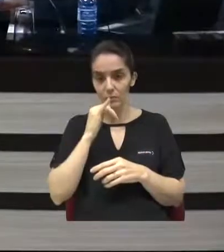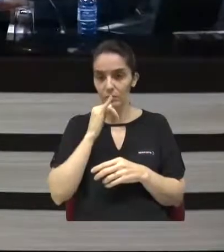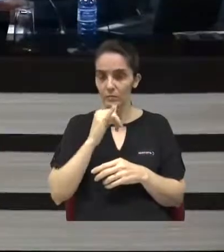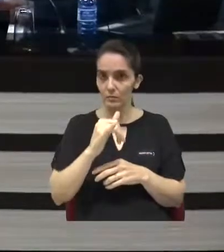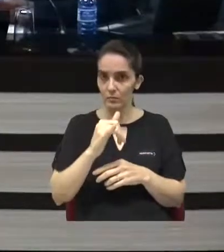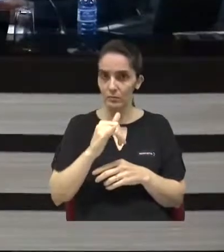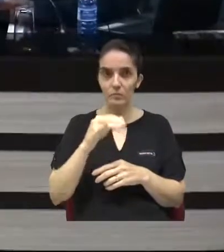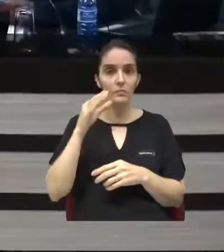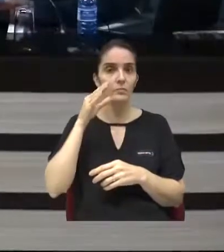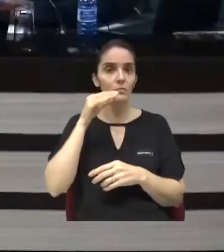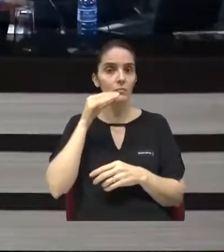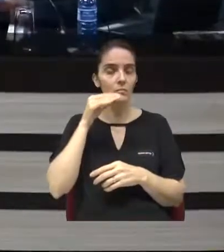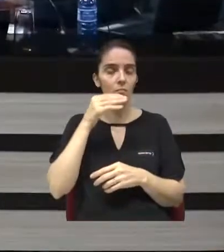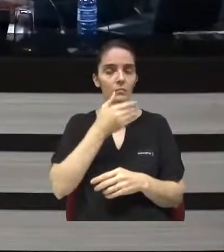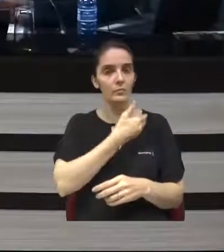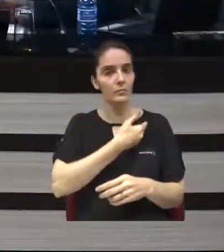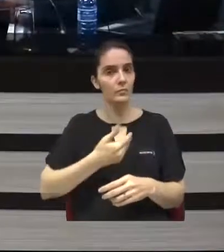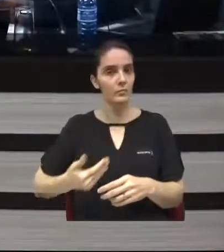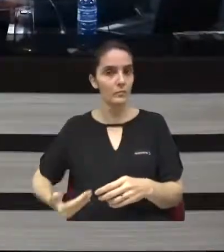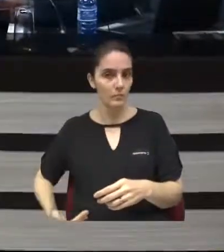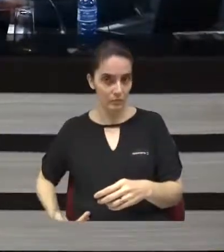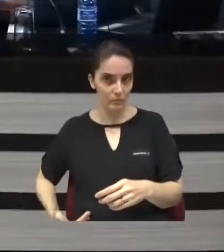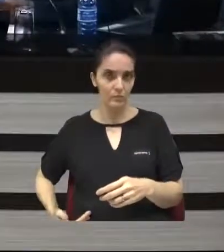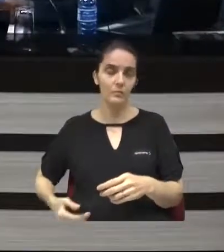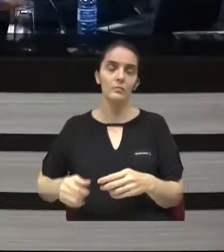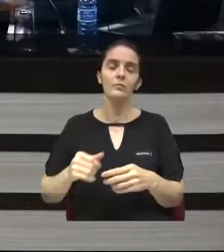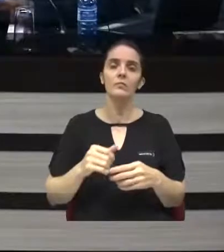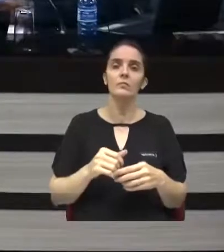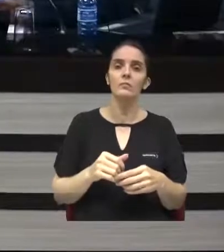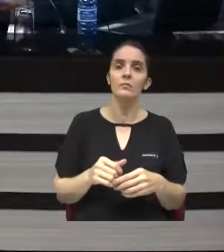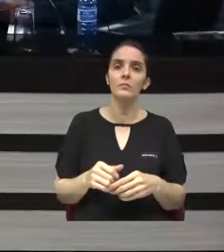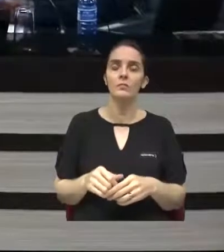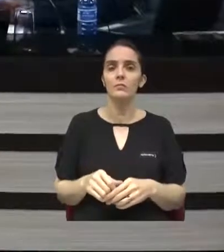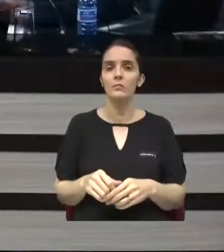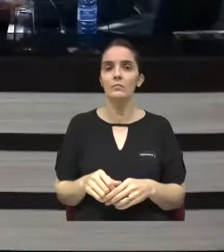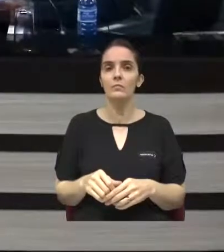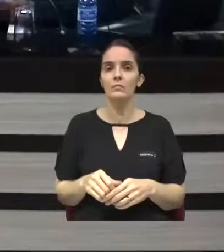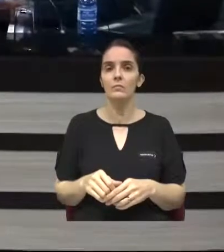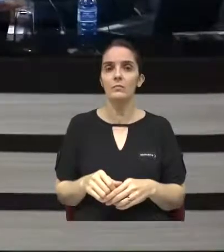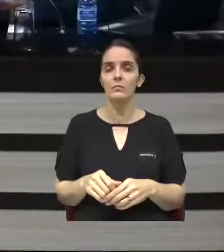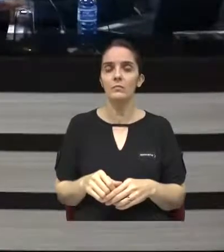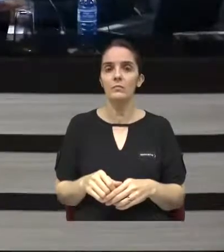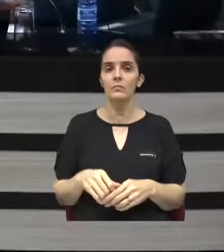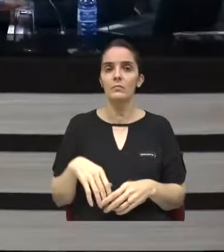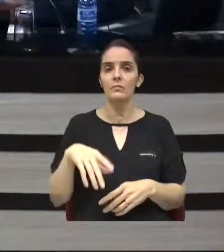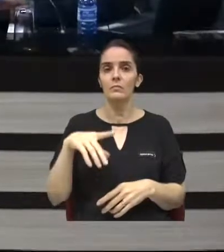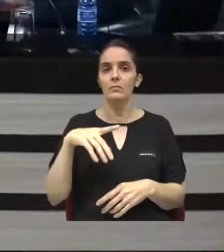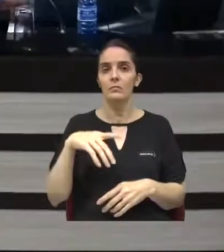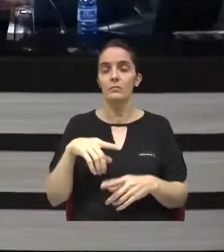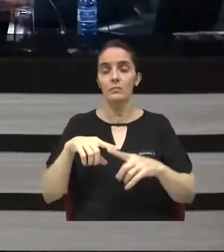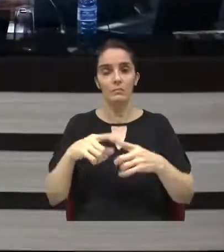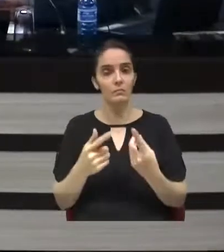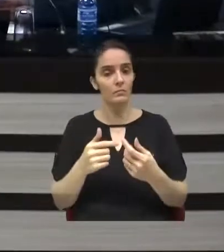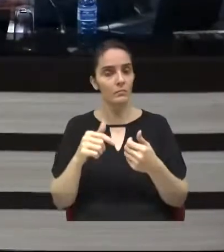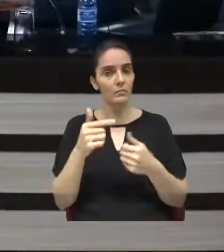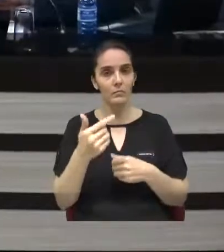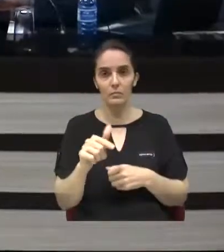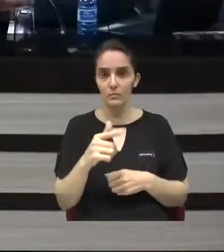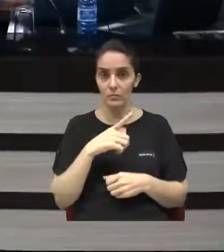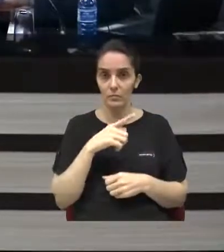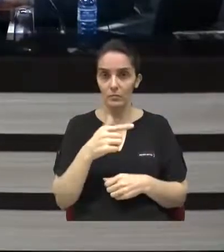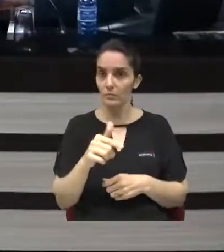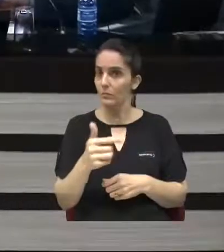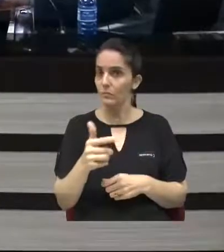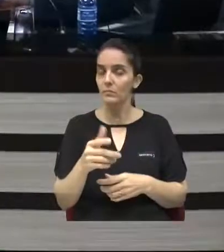público municipal, conforme descrito em sua qualificação, sem, contudo, haver a especificação se